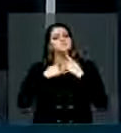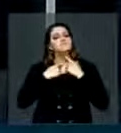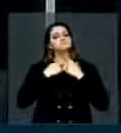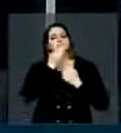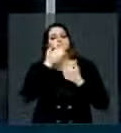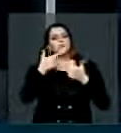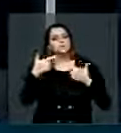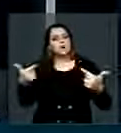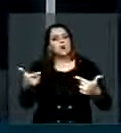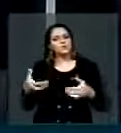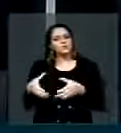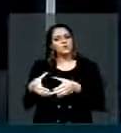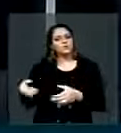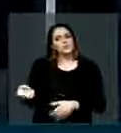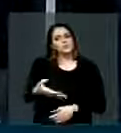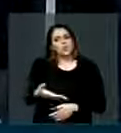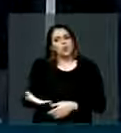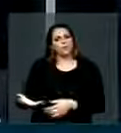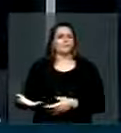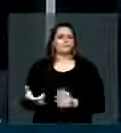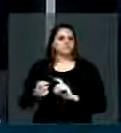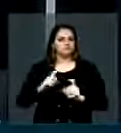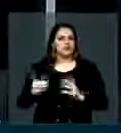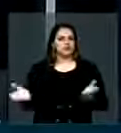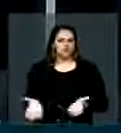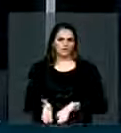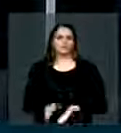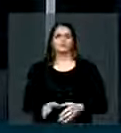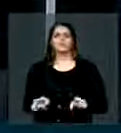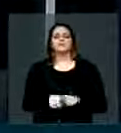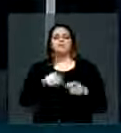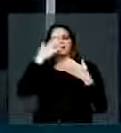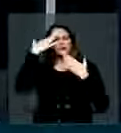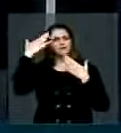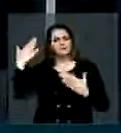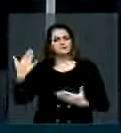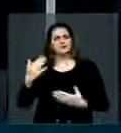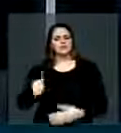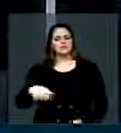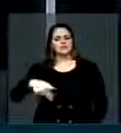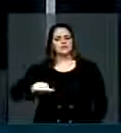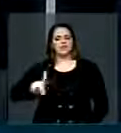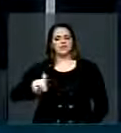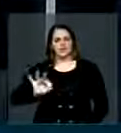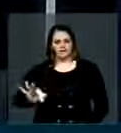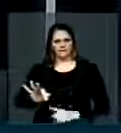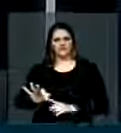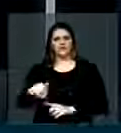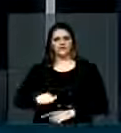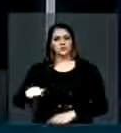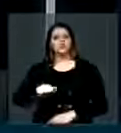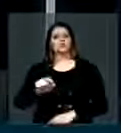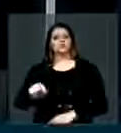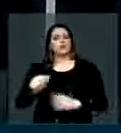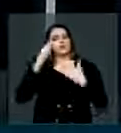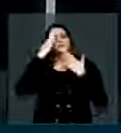sucesso a toda a nova diretoria. Da mesma forma, agradecer à ANADEF